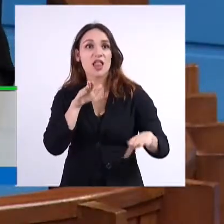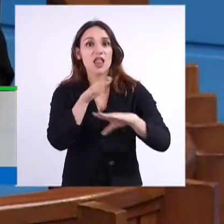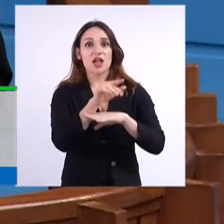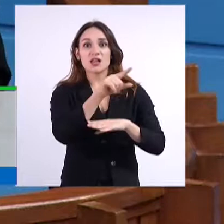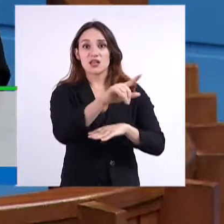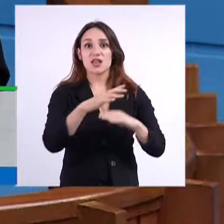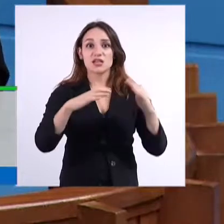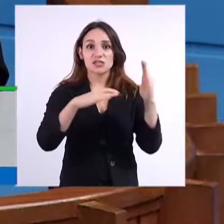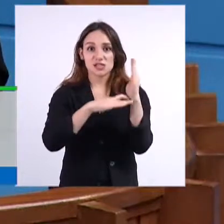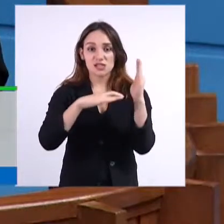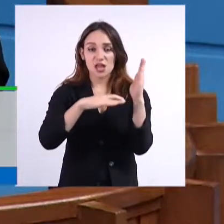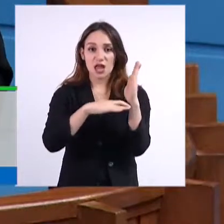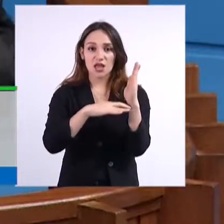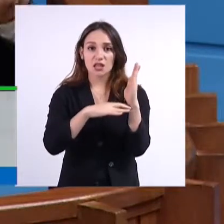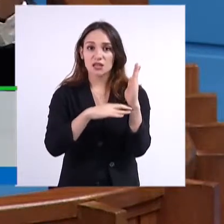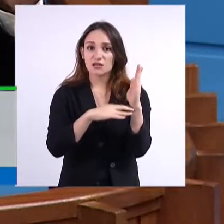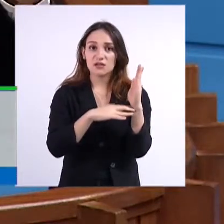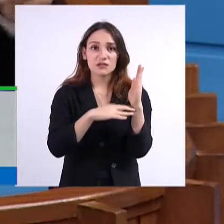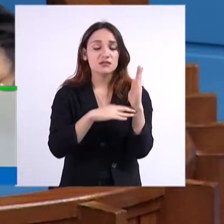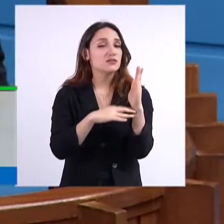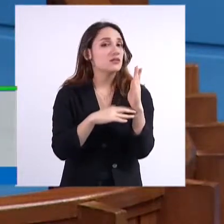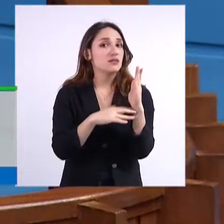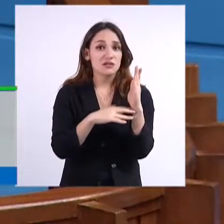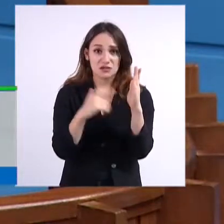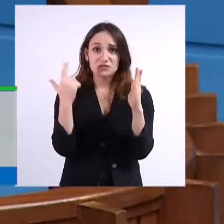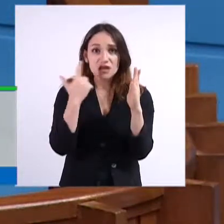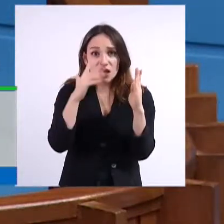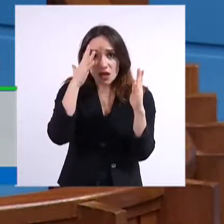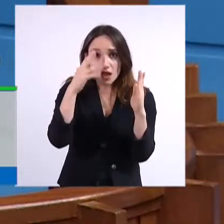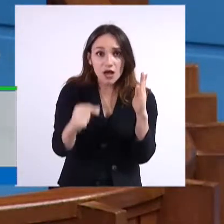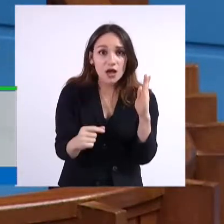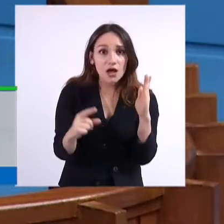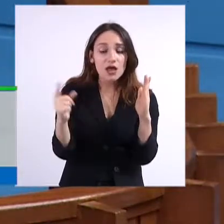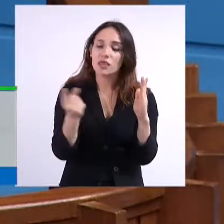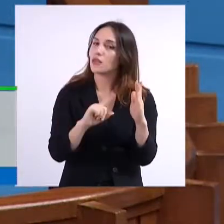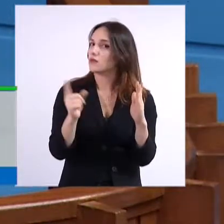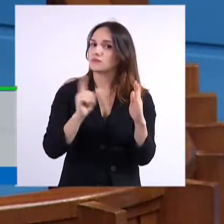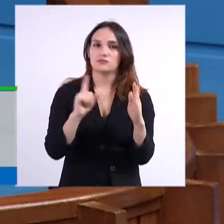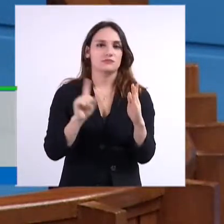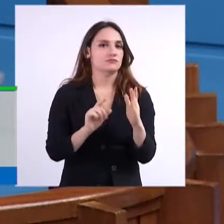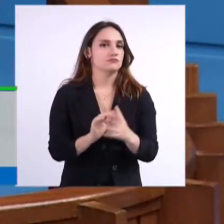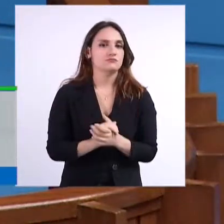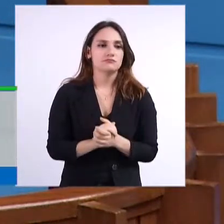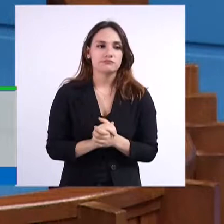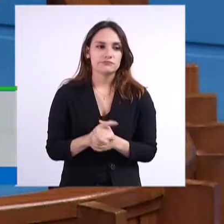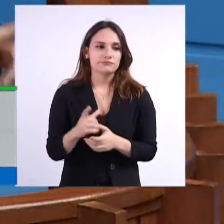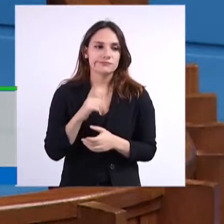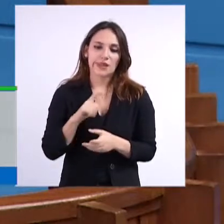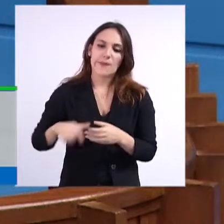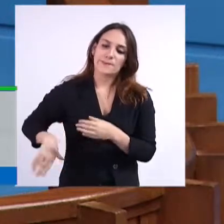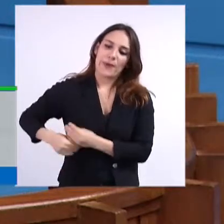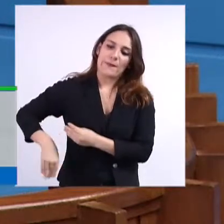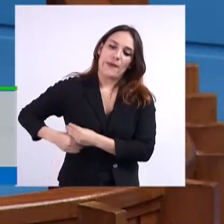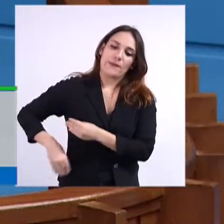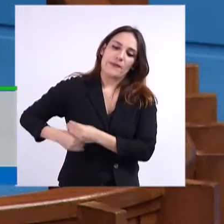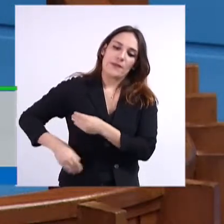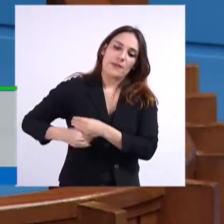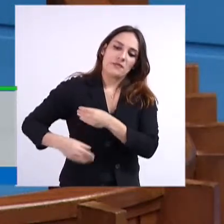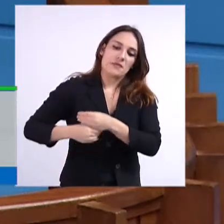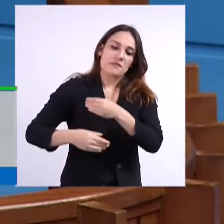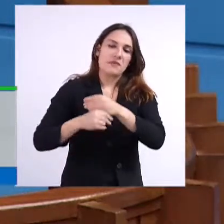acabada. Não está pronto e acabado, não. As emendas surgirão